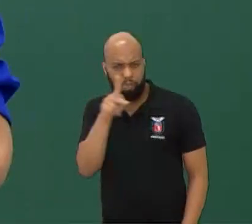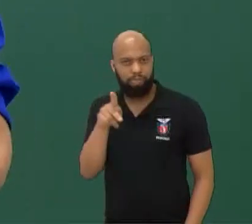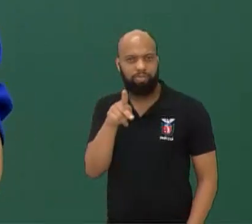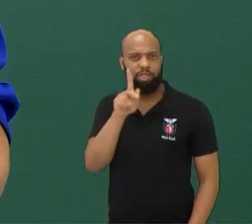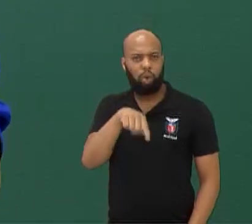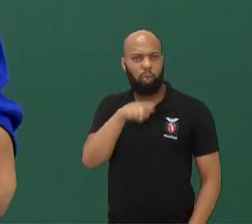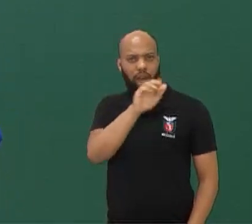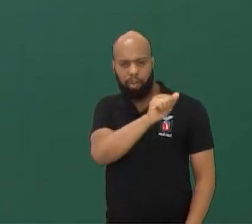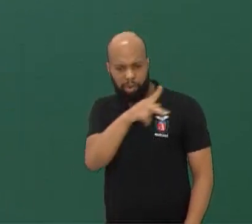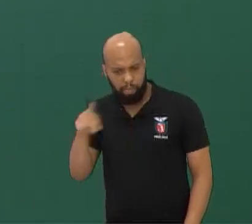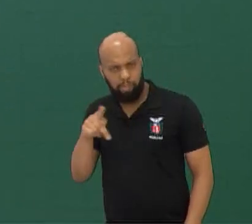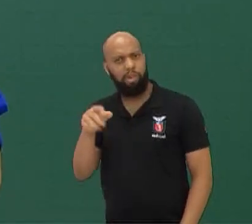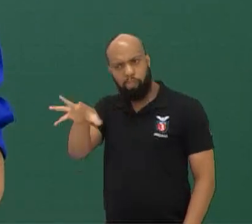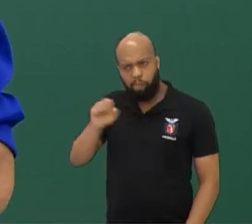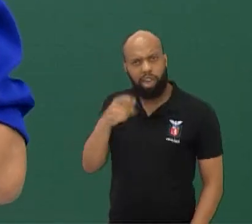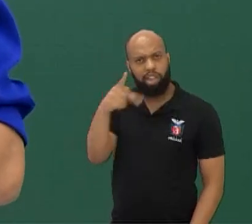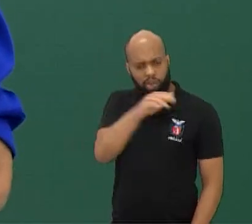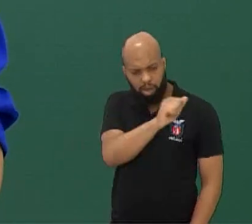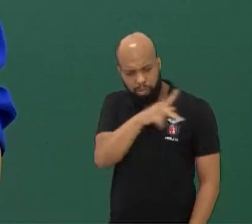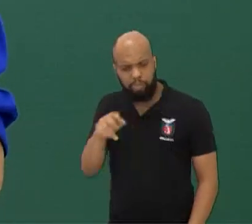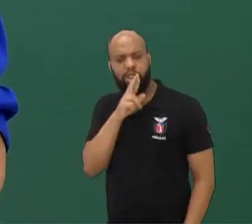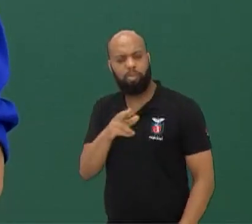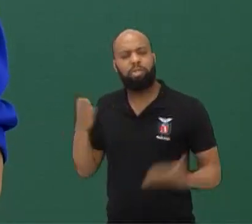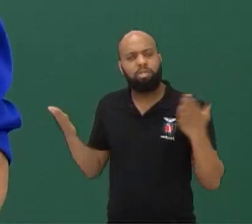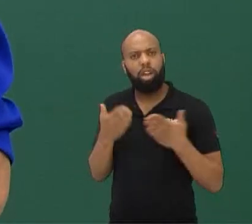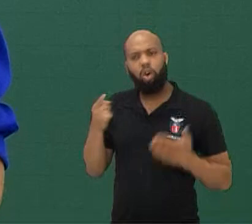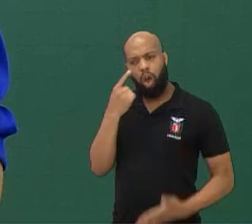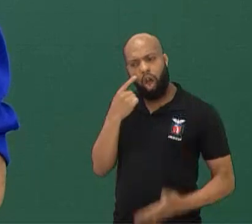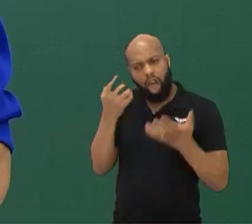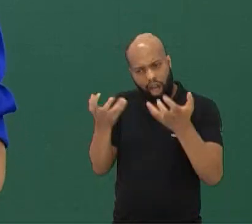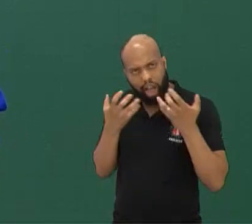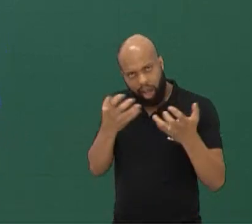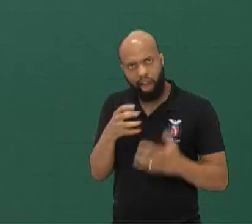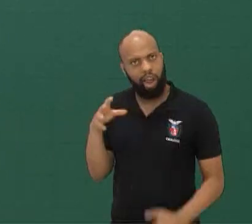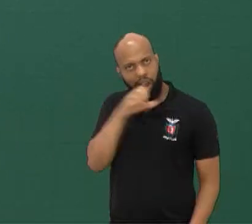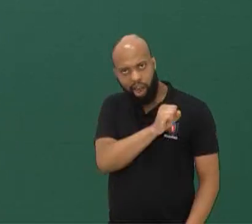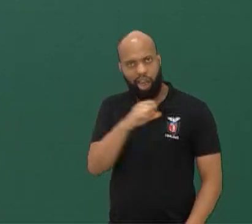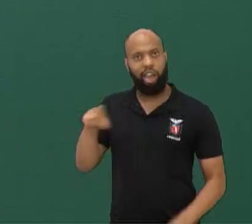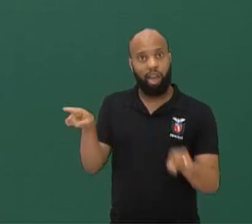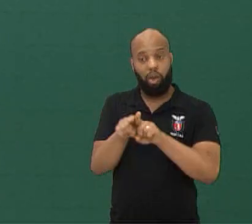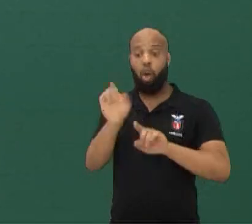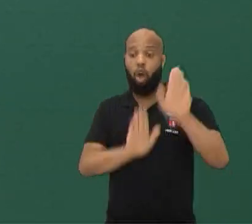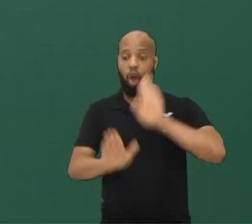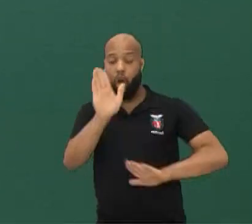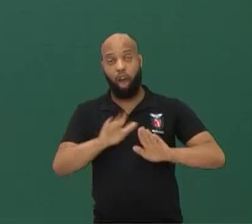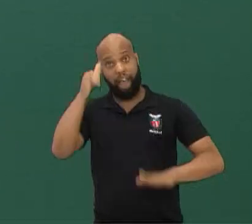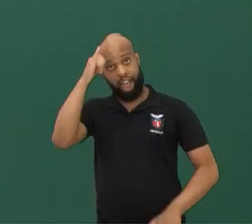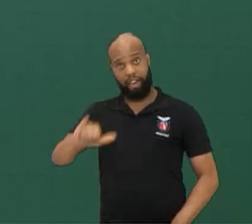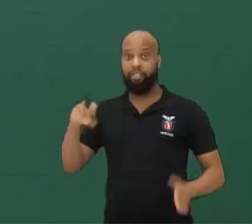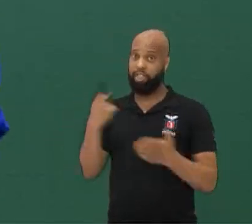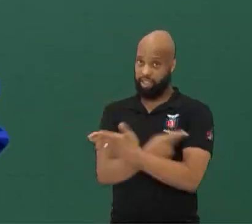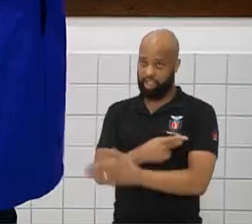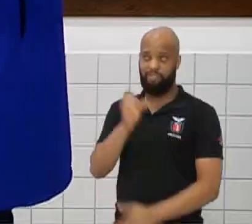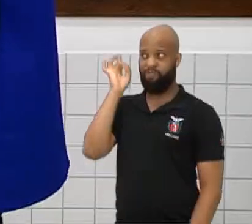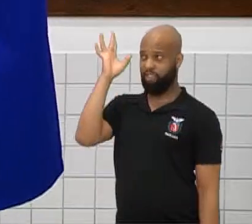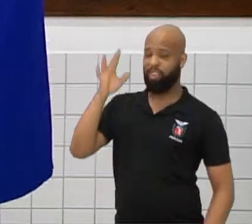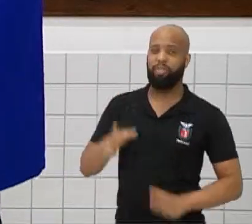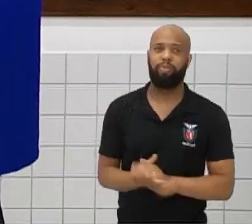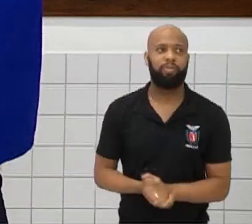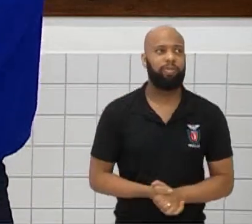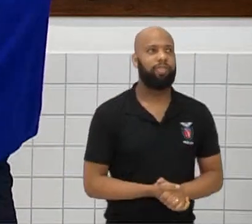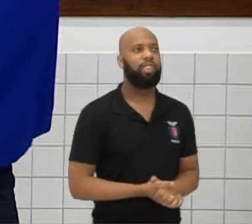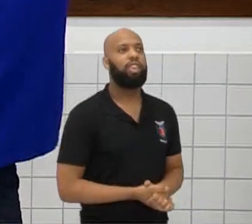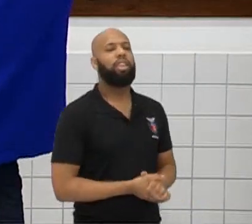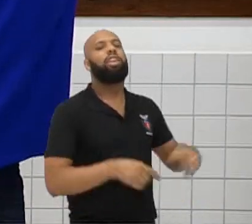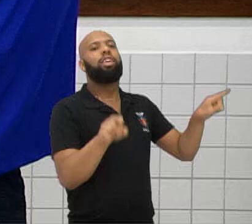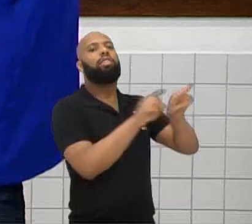li a pergunta enquanto você corria pegar o aplicativo. Corre lá, responde bonitinho e cuidado para não errar. Essa tá super facinha. E